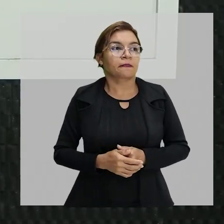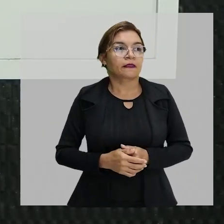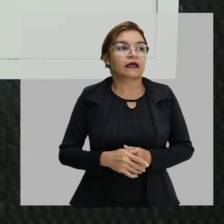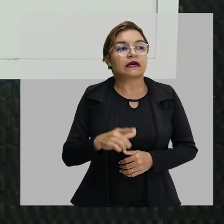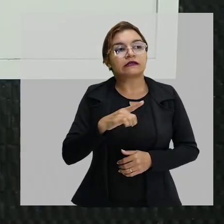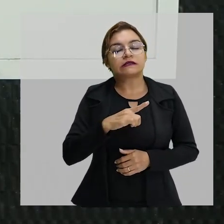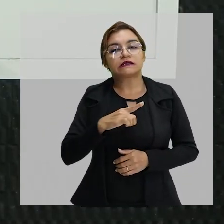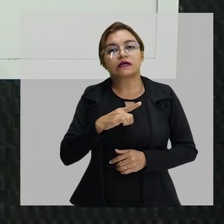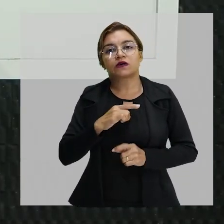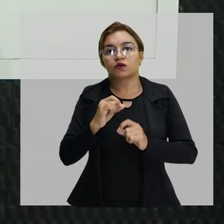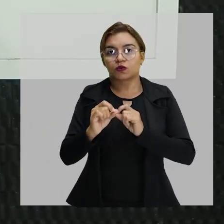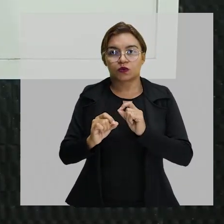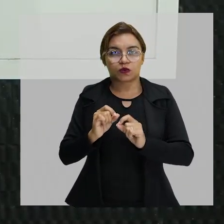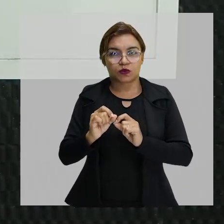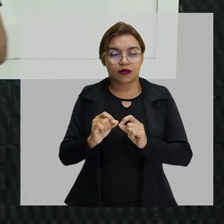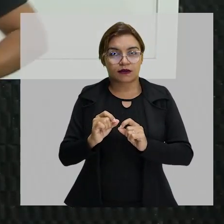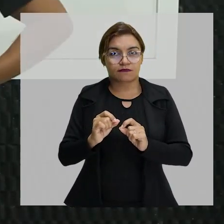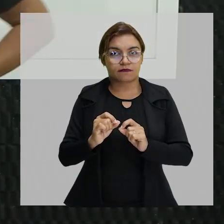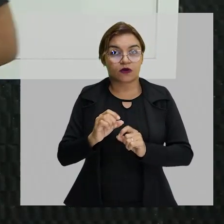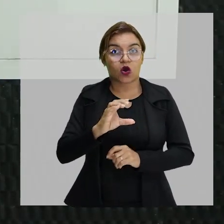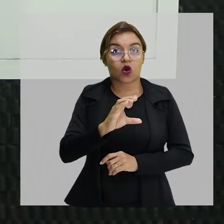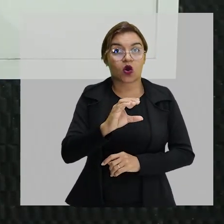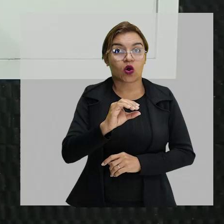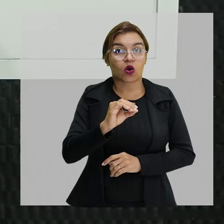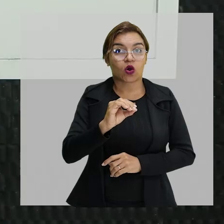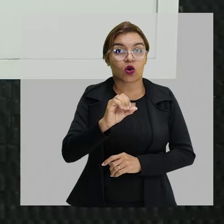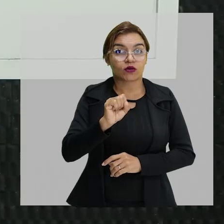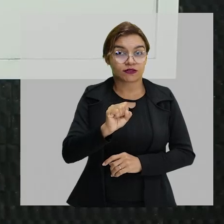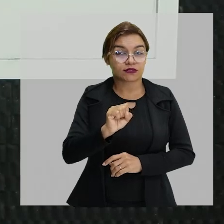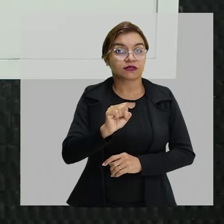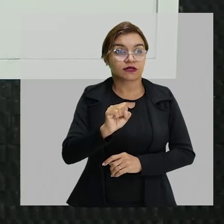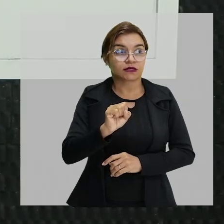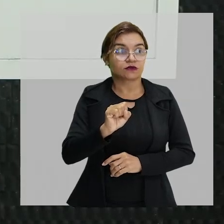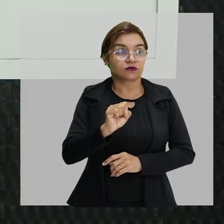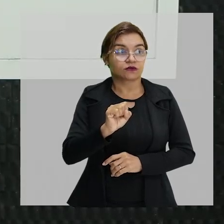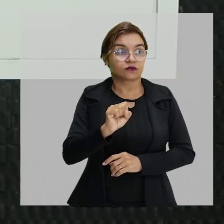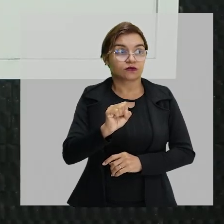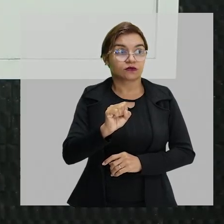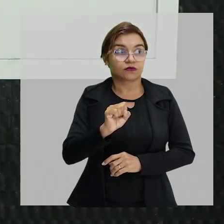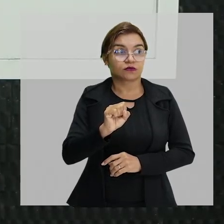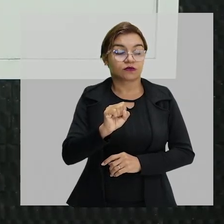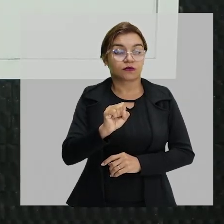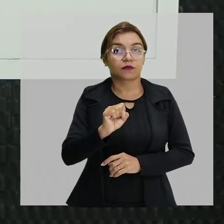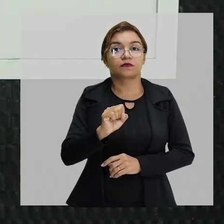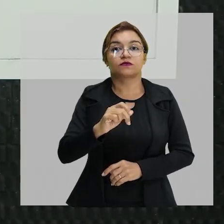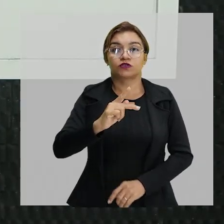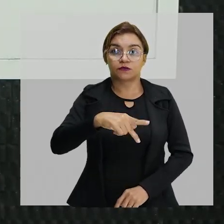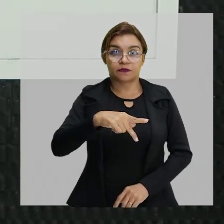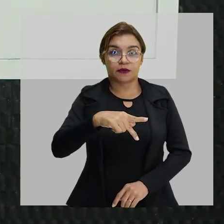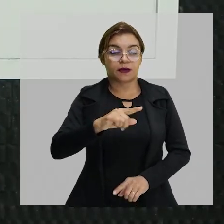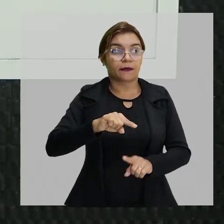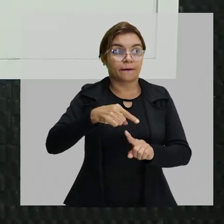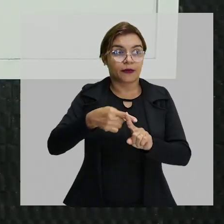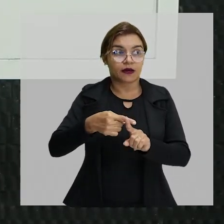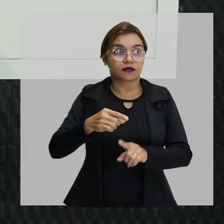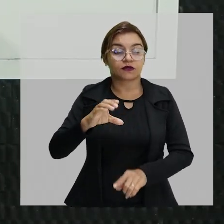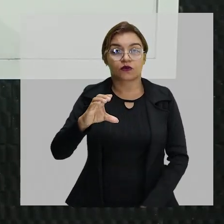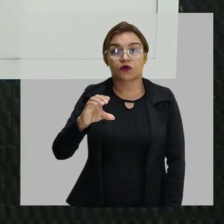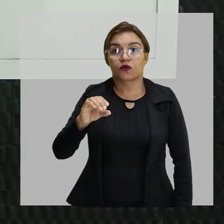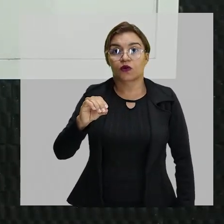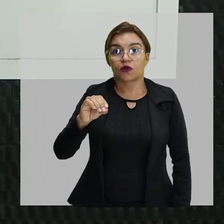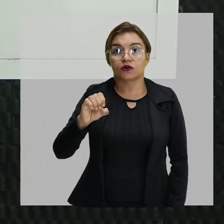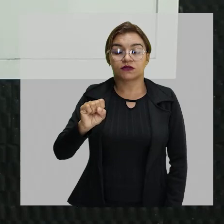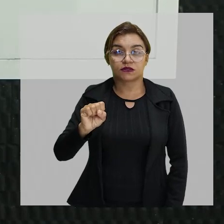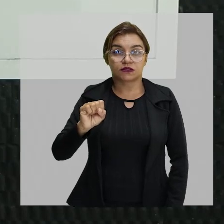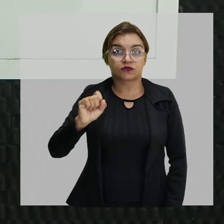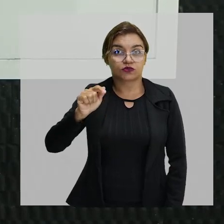a mesma coisa, só que com cosseno, né? Você tem aqui, por exemplo, o cosseno de P mais o cosseno de Q,